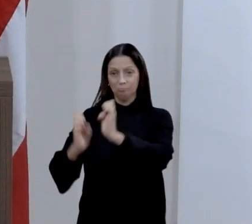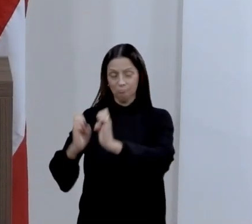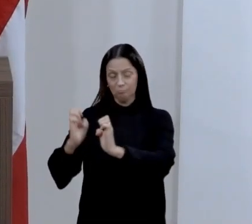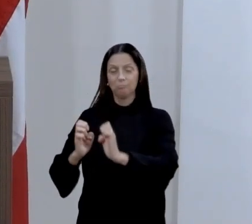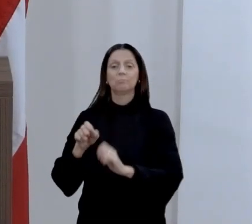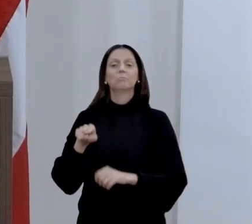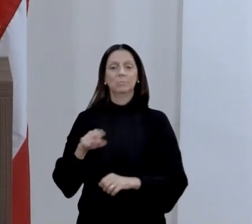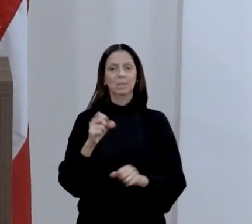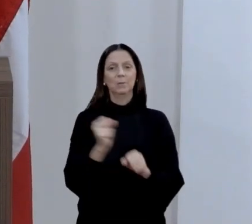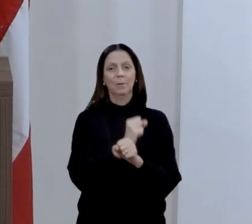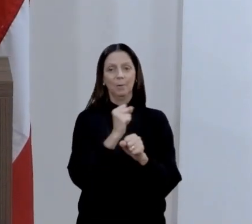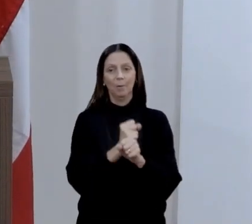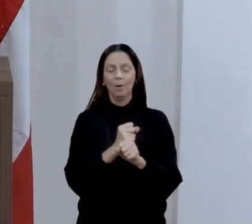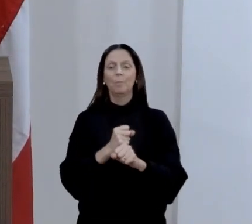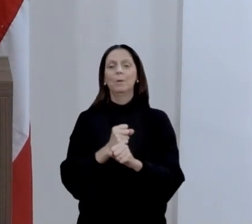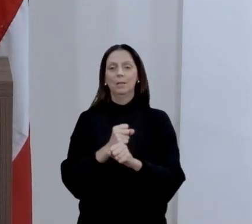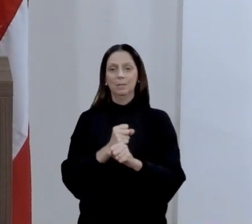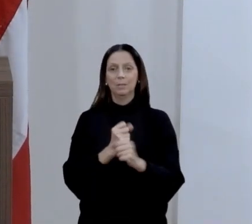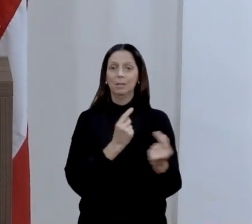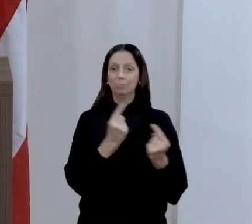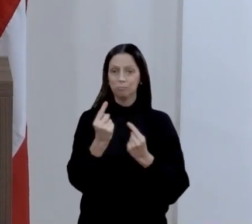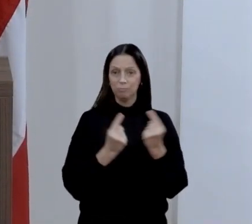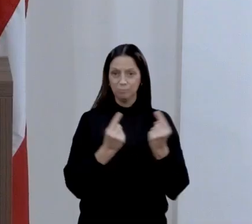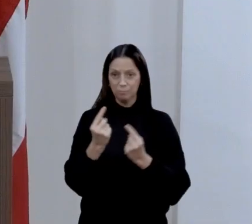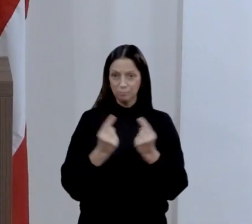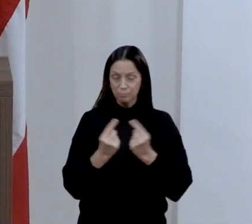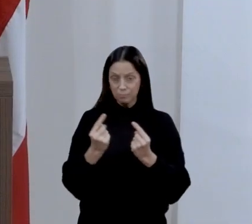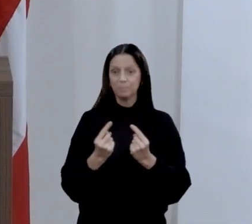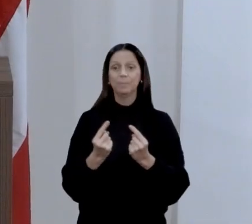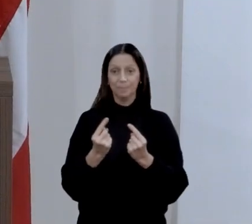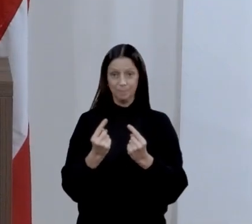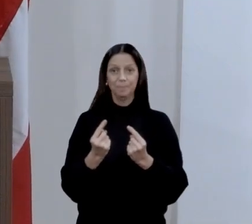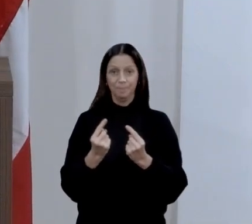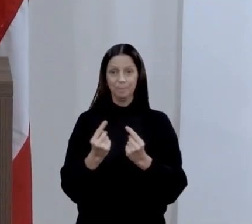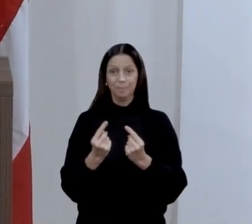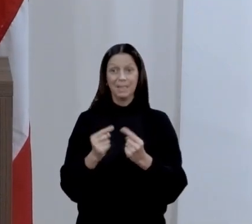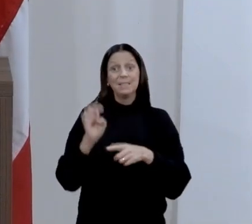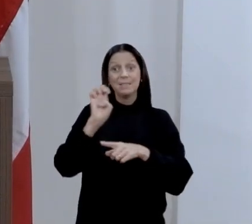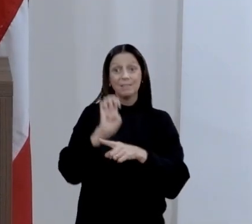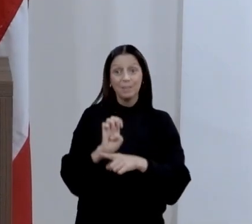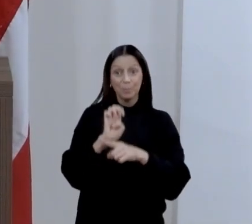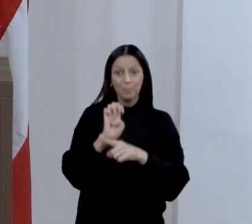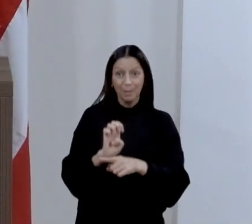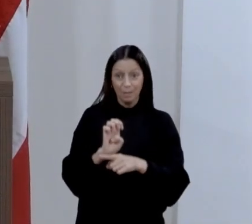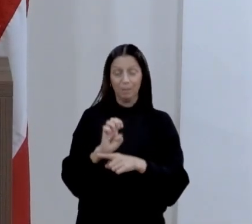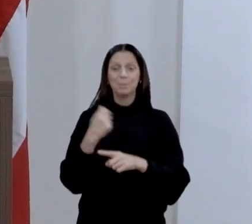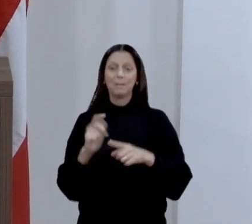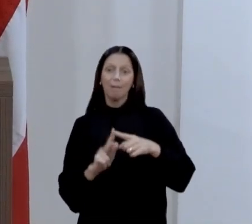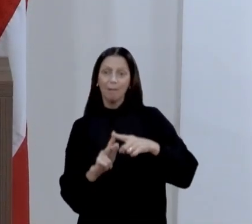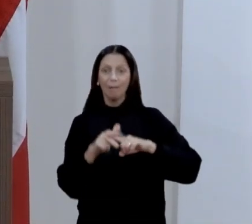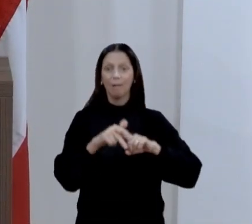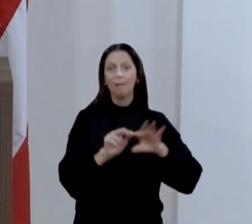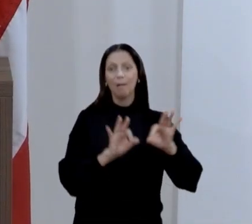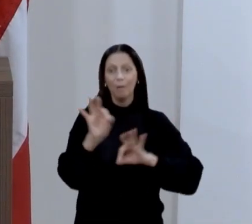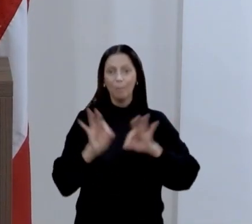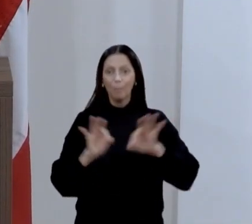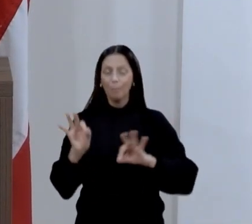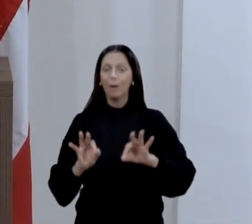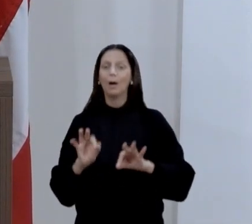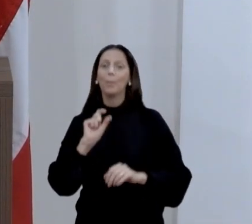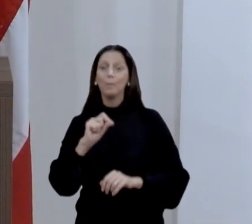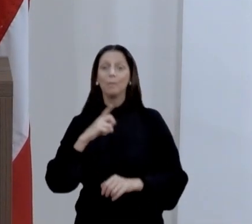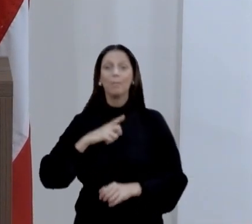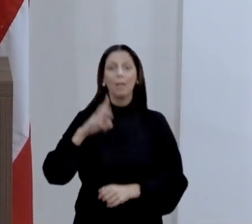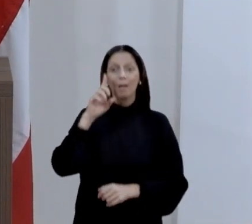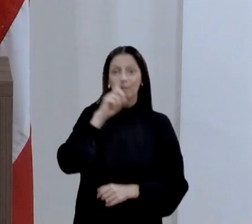obra da rodovia estadual, para fazer essa manutenção, porque é uma obra que ainda está no prazo de garantia. E